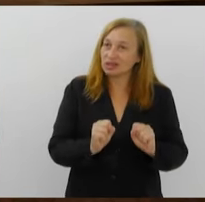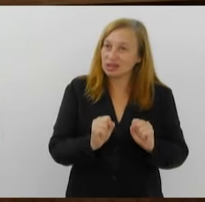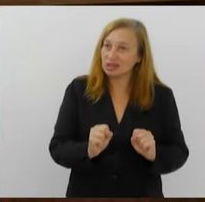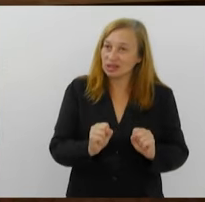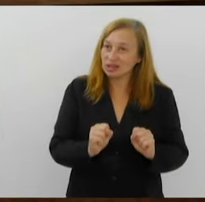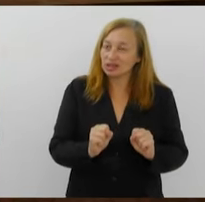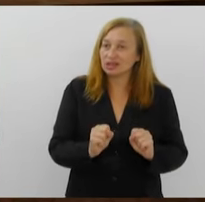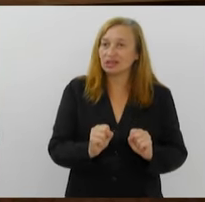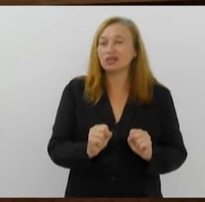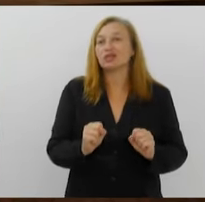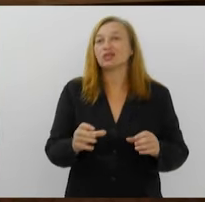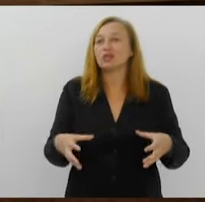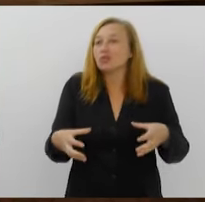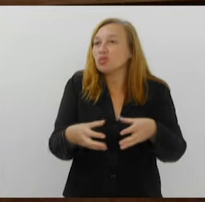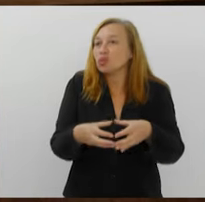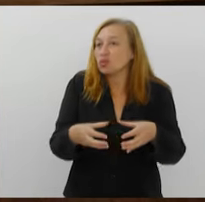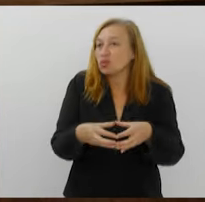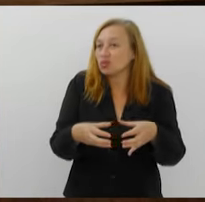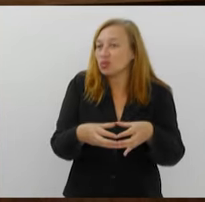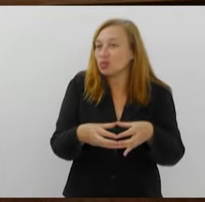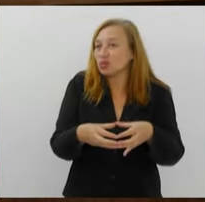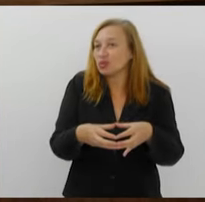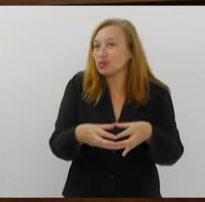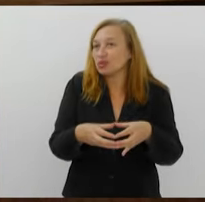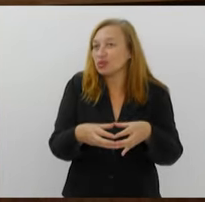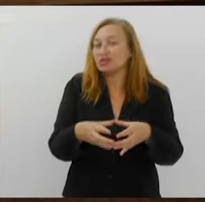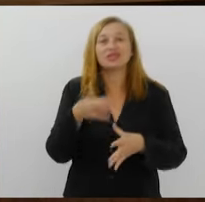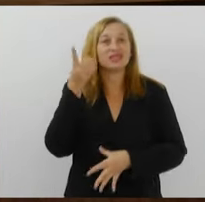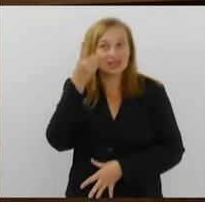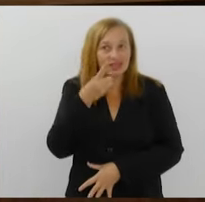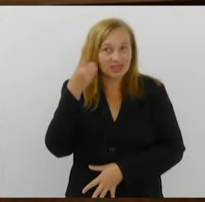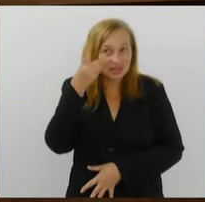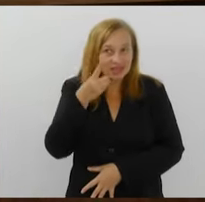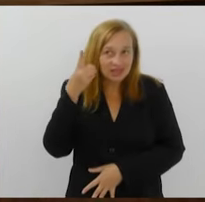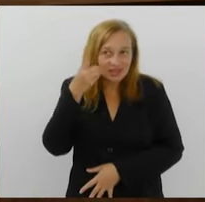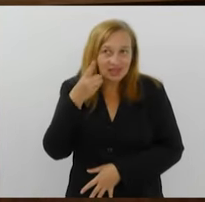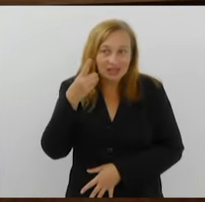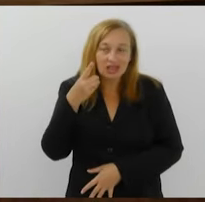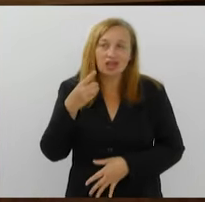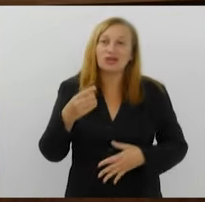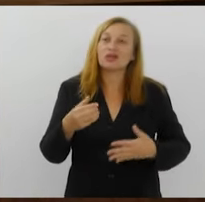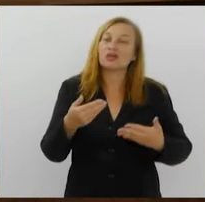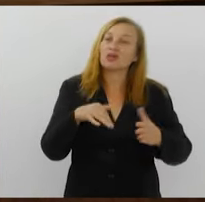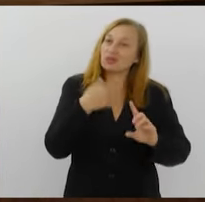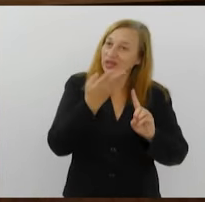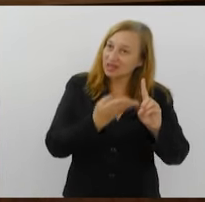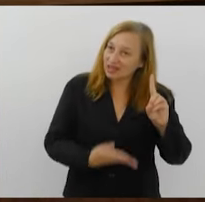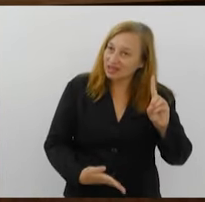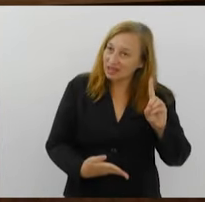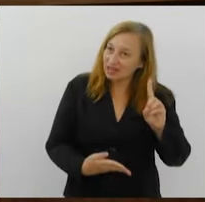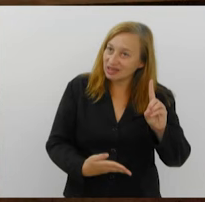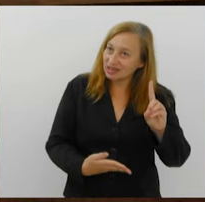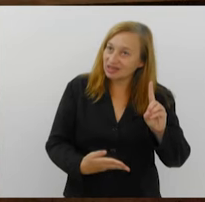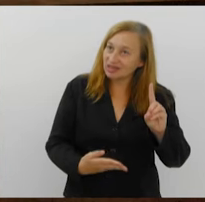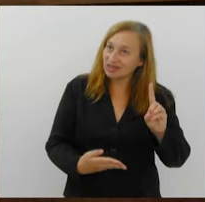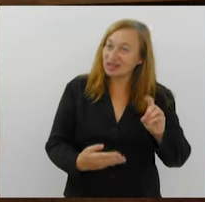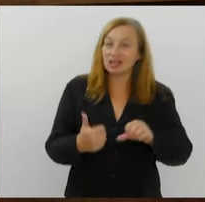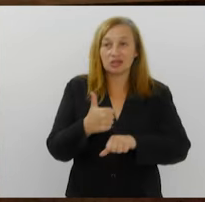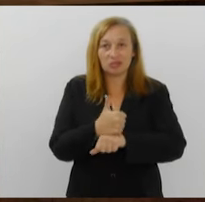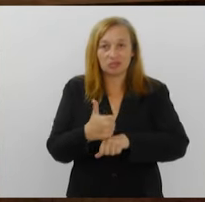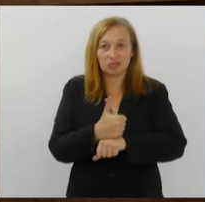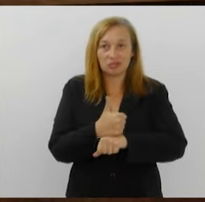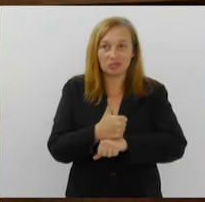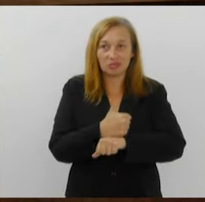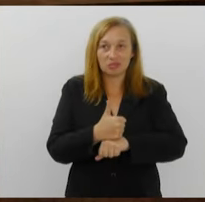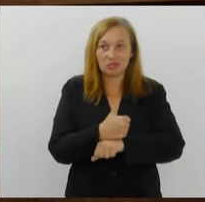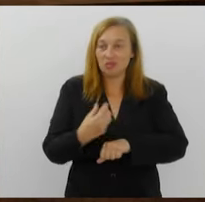né, como um corpo de deputados e deputadas, homenagear essa profissional que tem